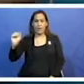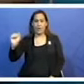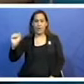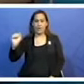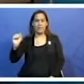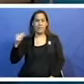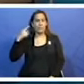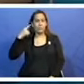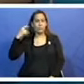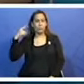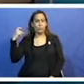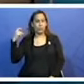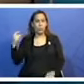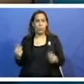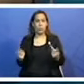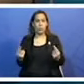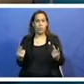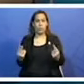educadora,